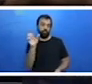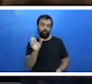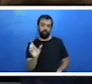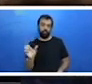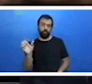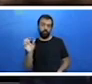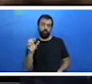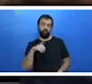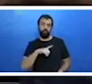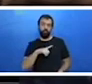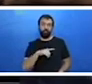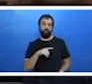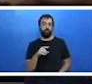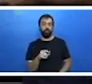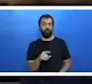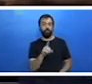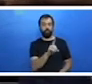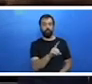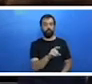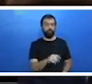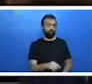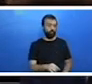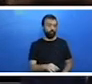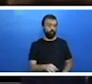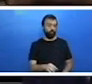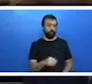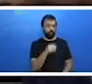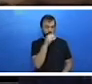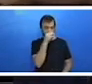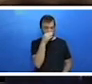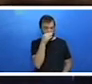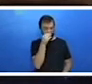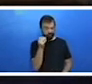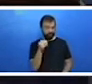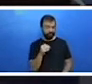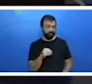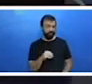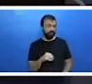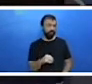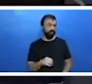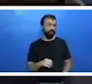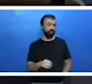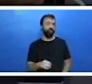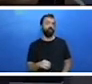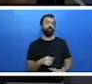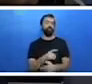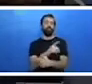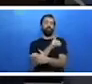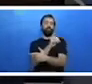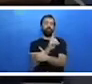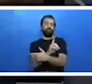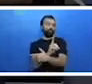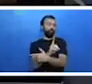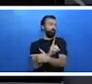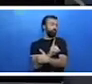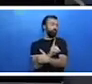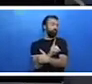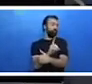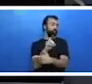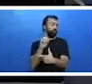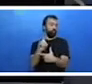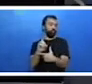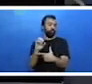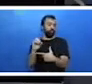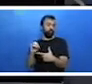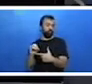aqui. Vírgula zero. 1,0. Então, quando eu divido por 10, eu volto